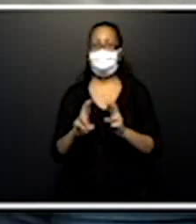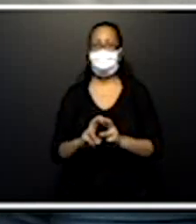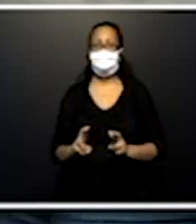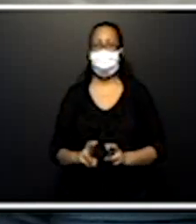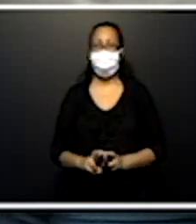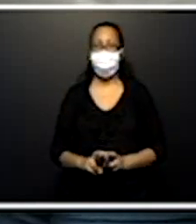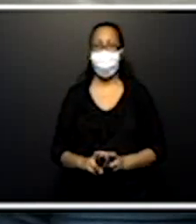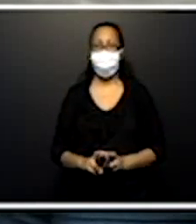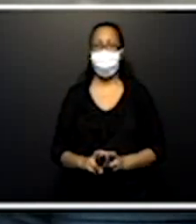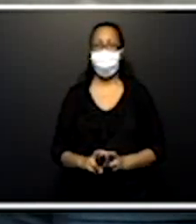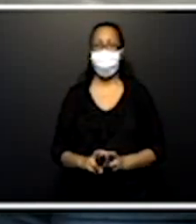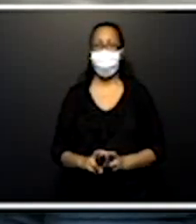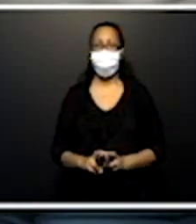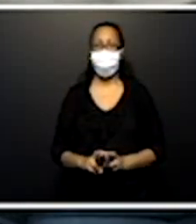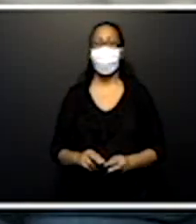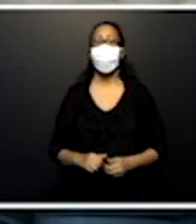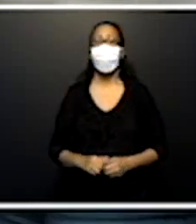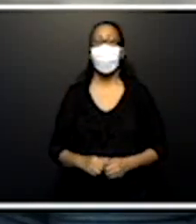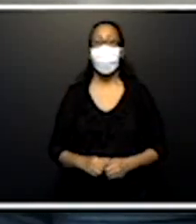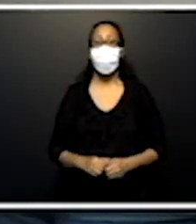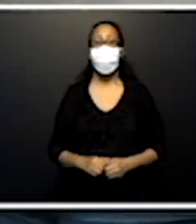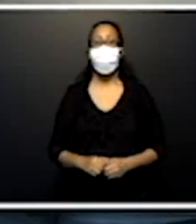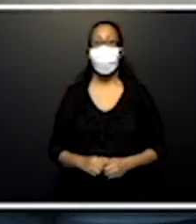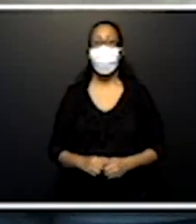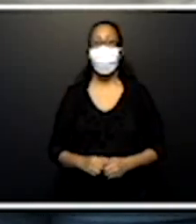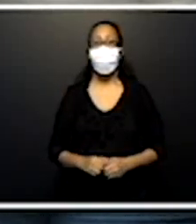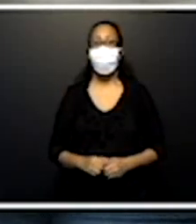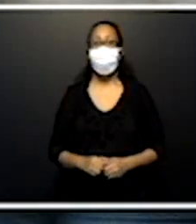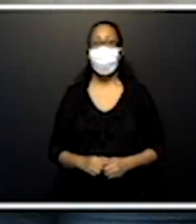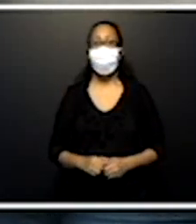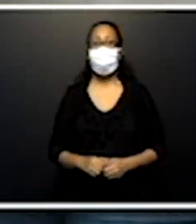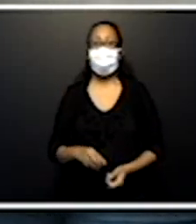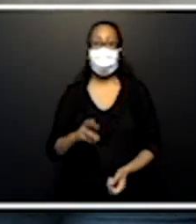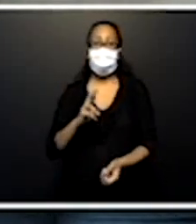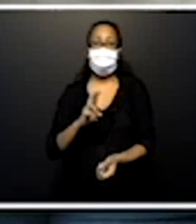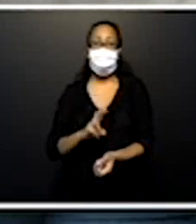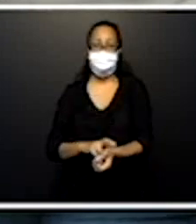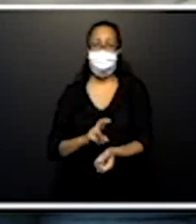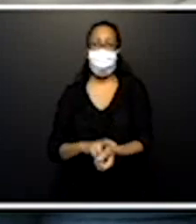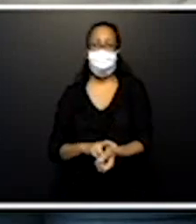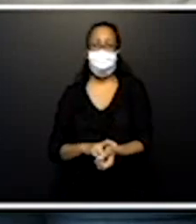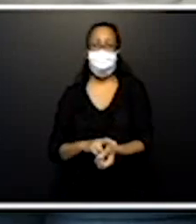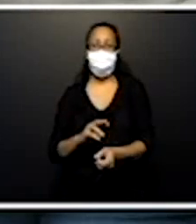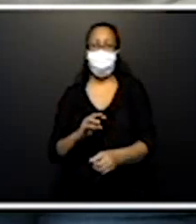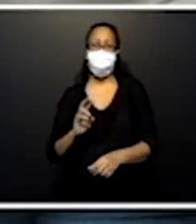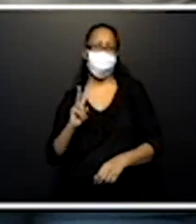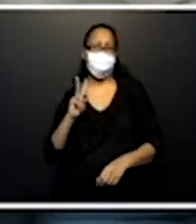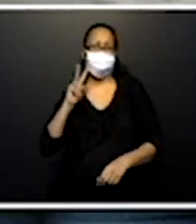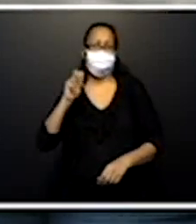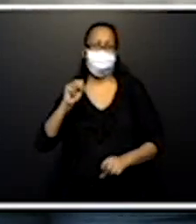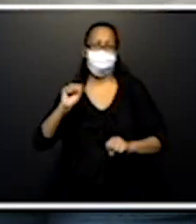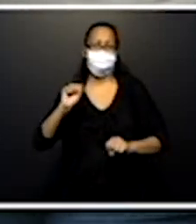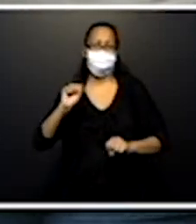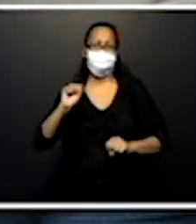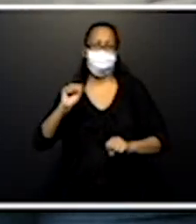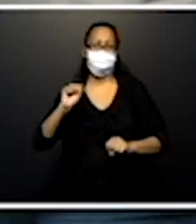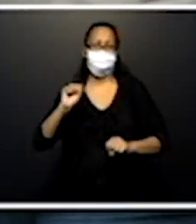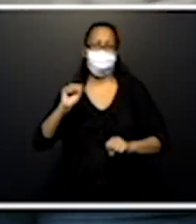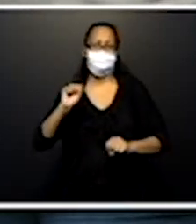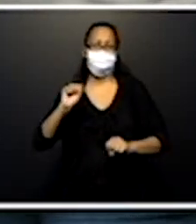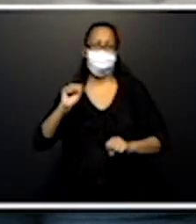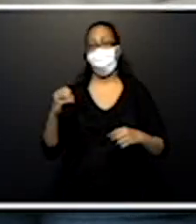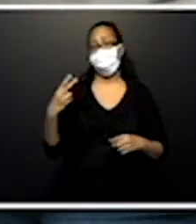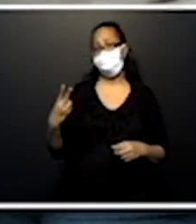nós vimos aqui, mas a alternância de um ritmo mais forte, sílabas mais rápidas, né, mais fortes e mais